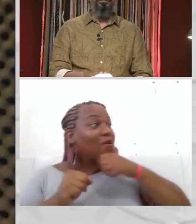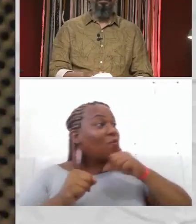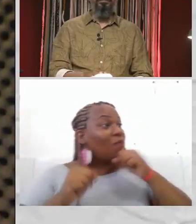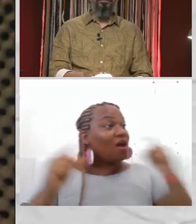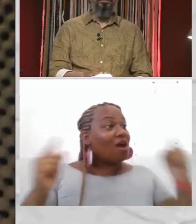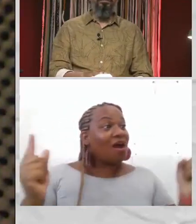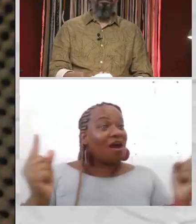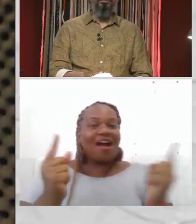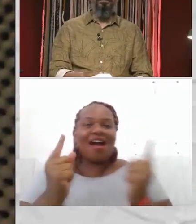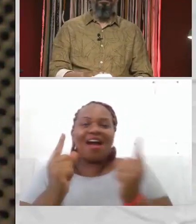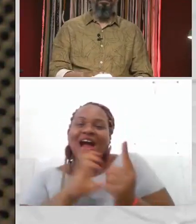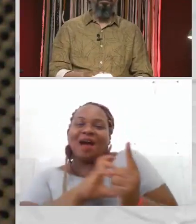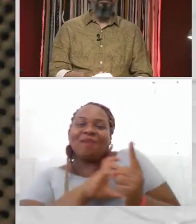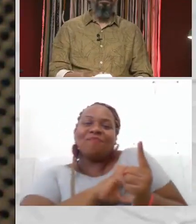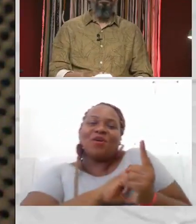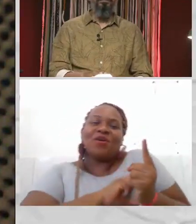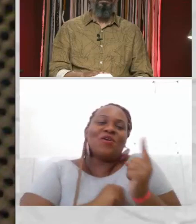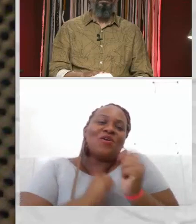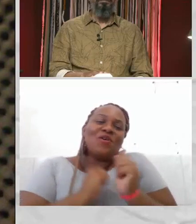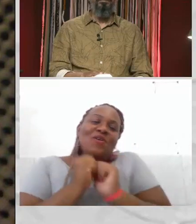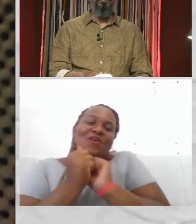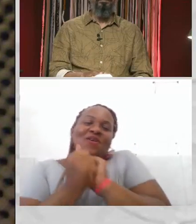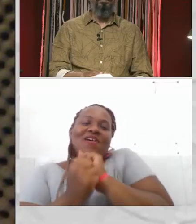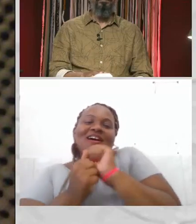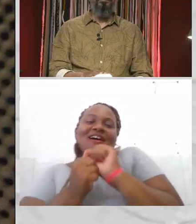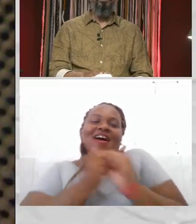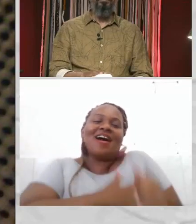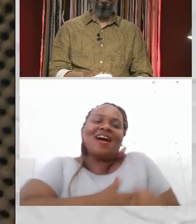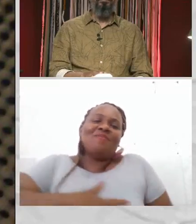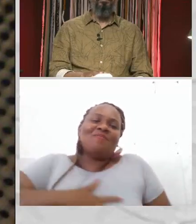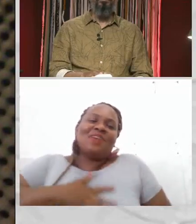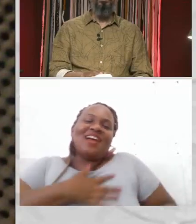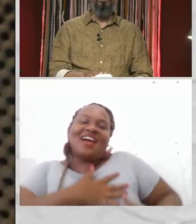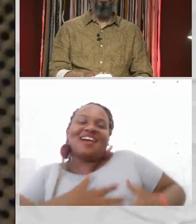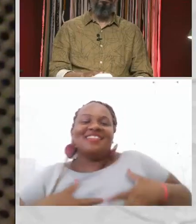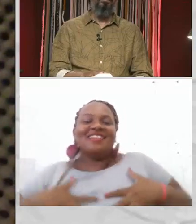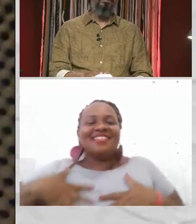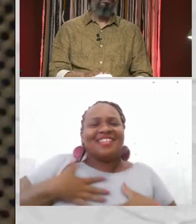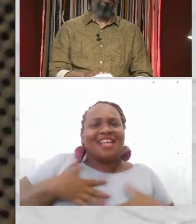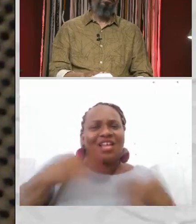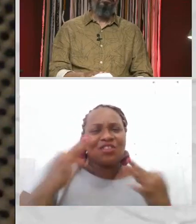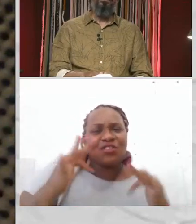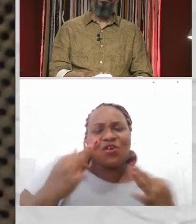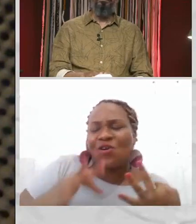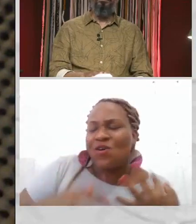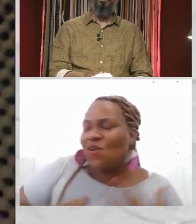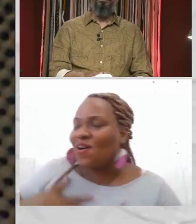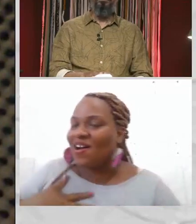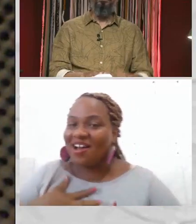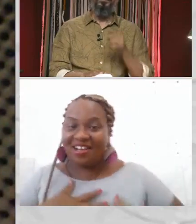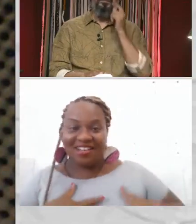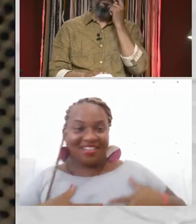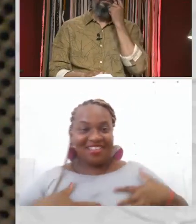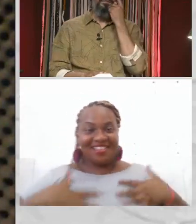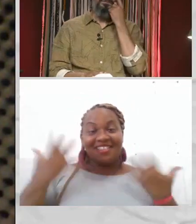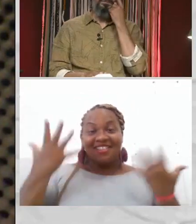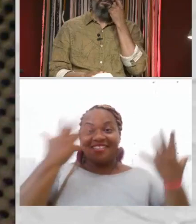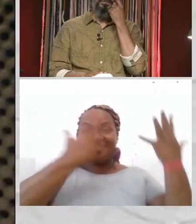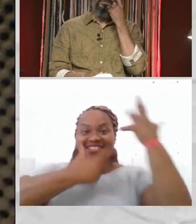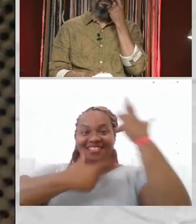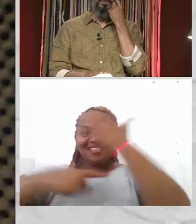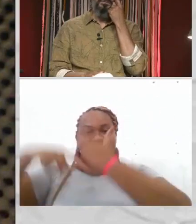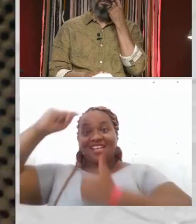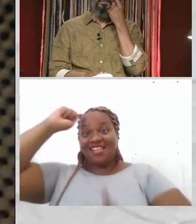amor, fez do prazer a flor da dor. A beleza negra que eu